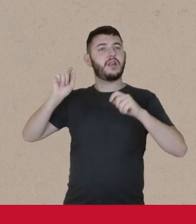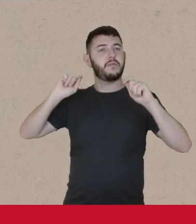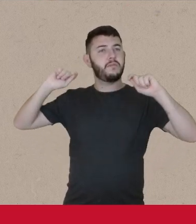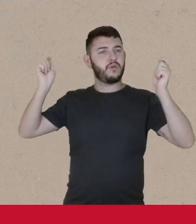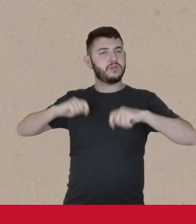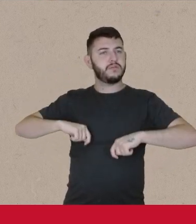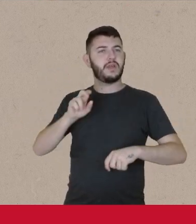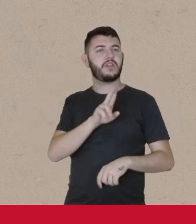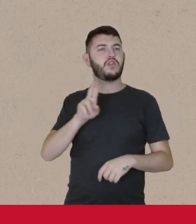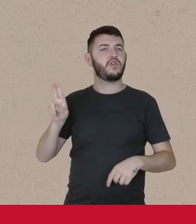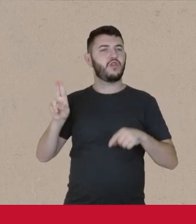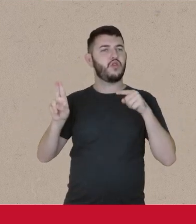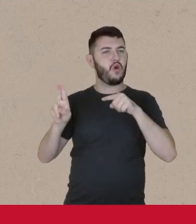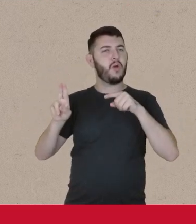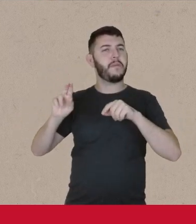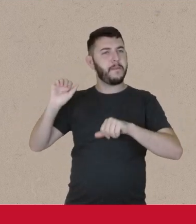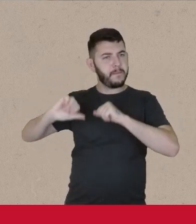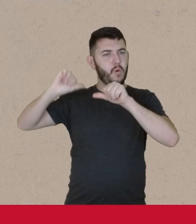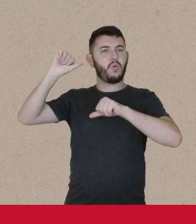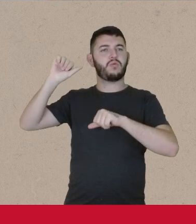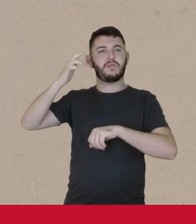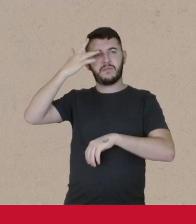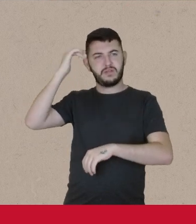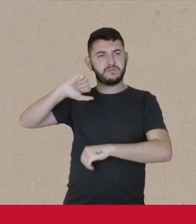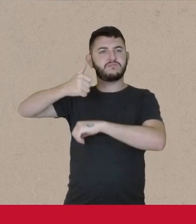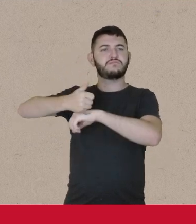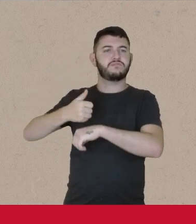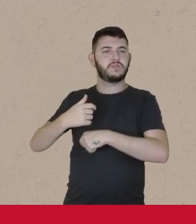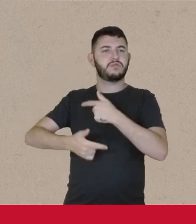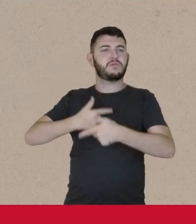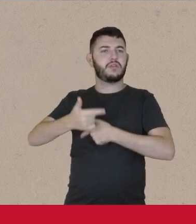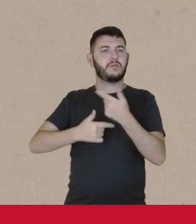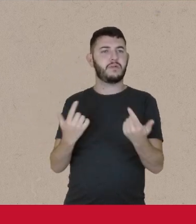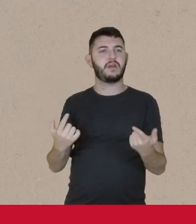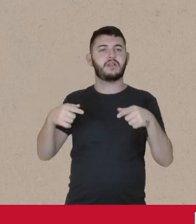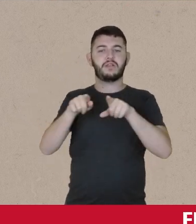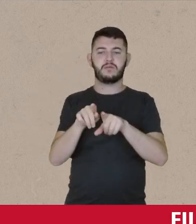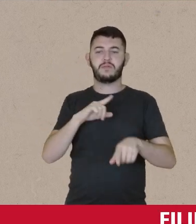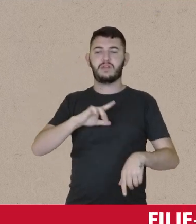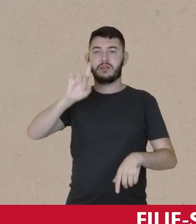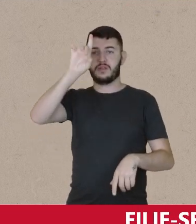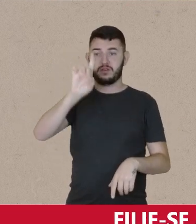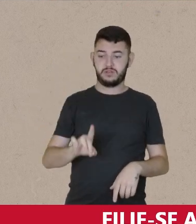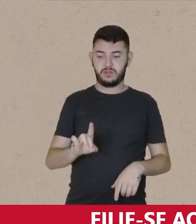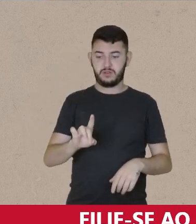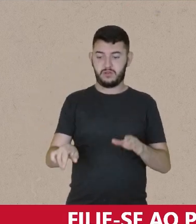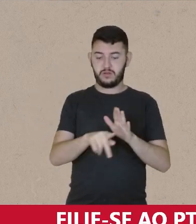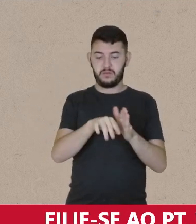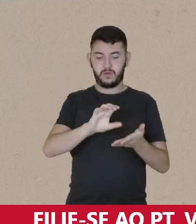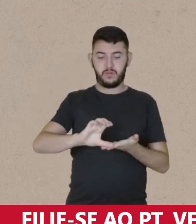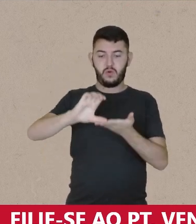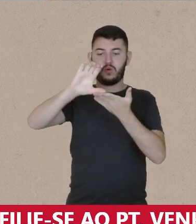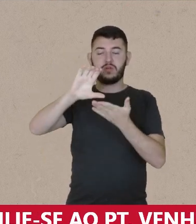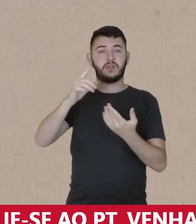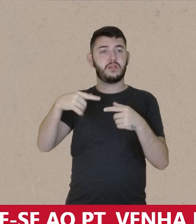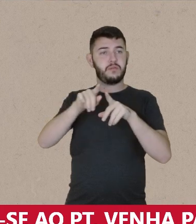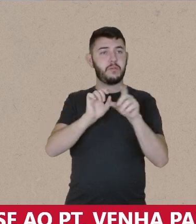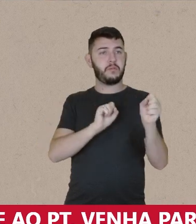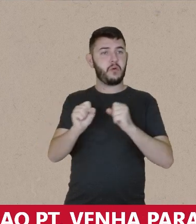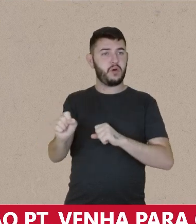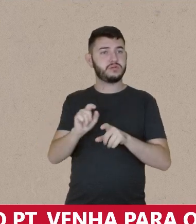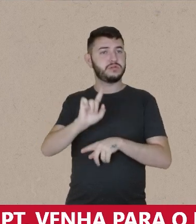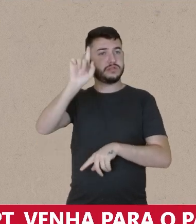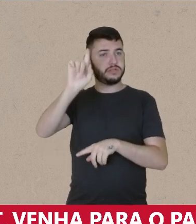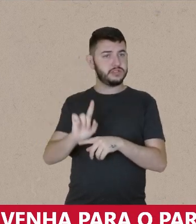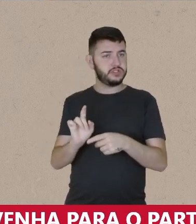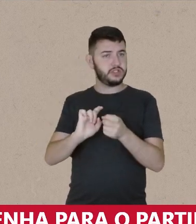desses nomes. Né? Talvez fosse importante, né, uma diretoria, um conselho que pudesse estar fazendo a gestão